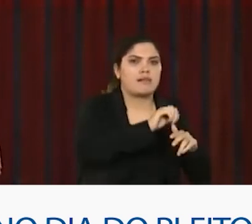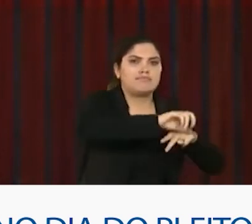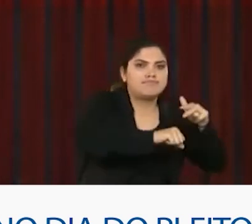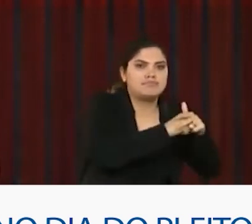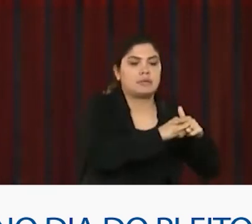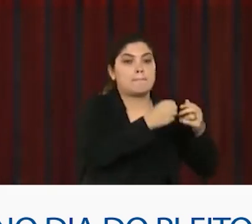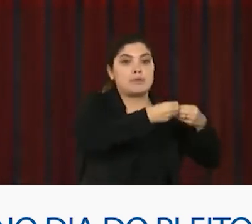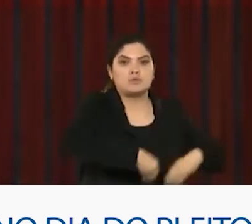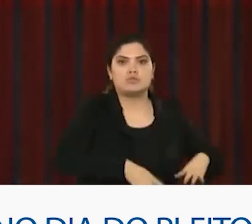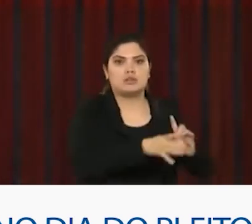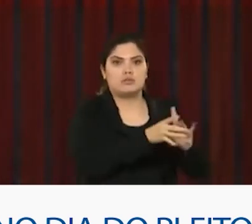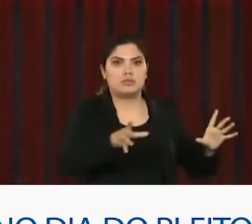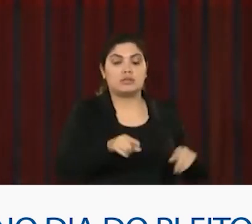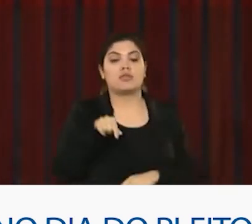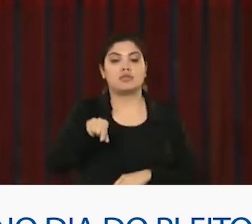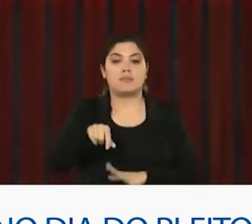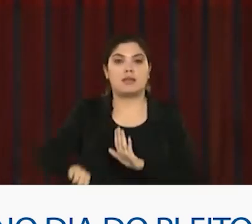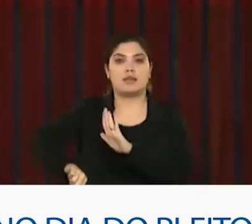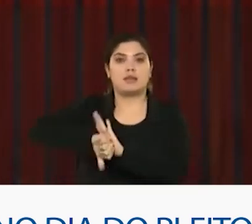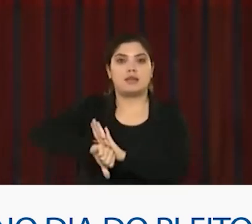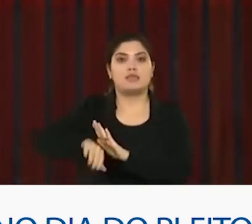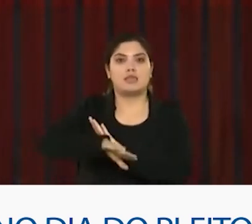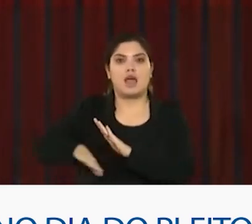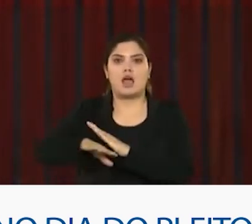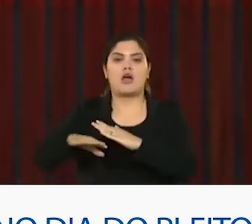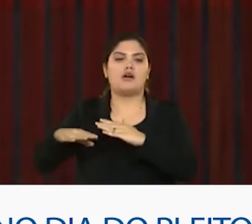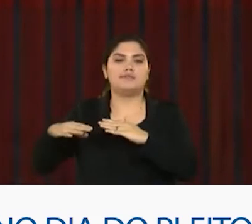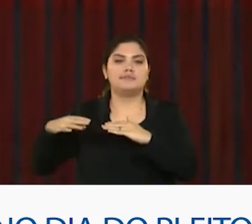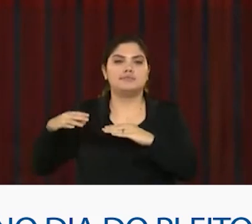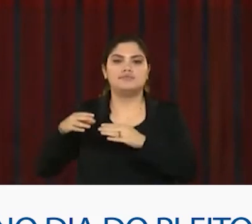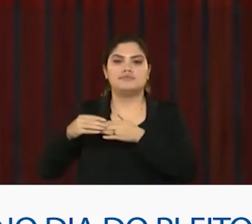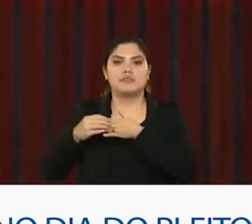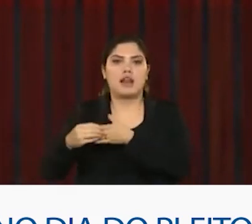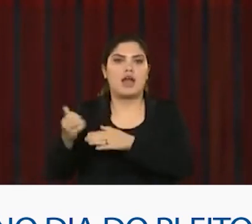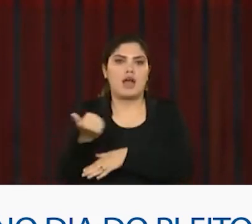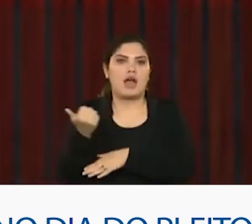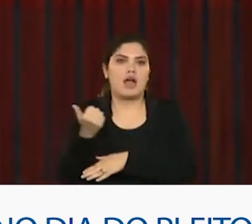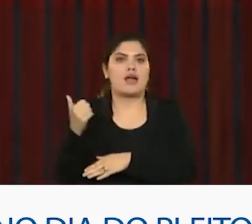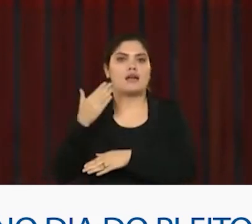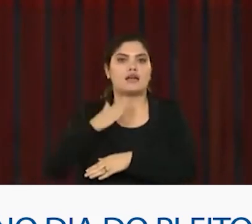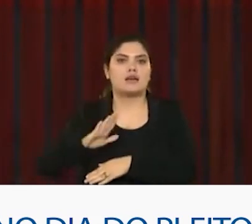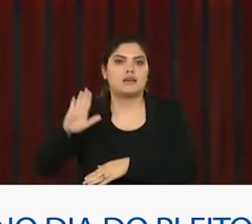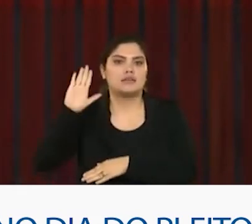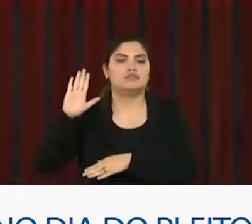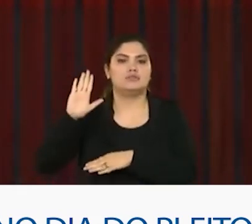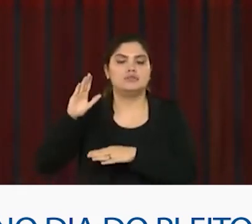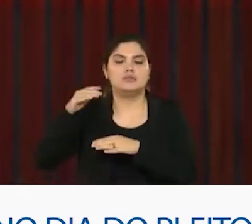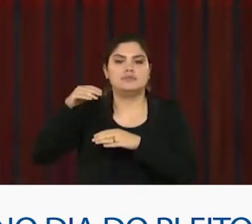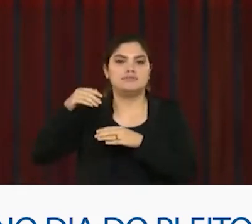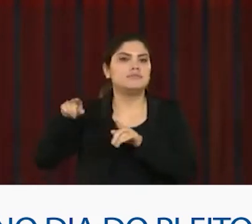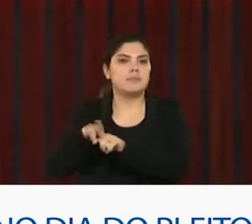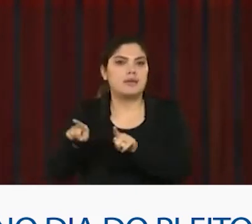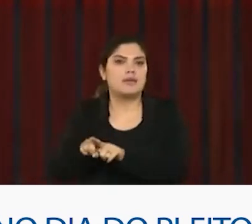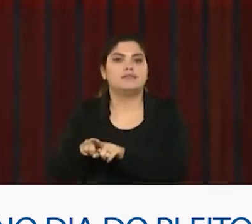democracia, como a criminalidade de transporte ilegal, boca de urna e outros atos ilícitos praticados no dia